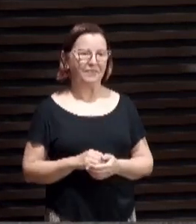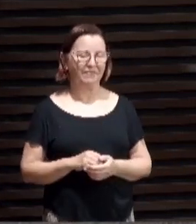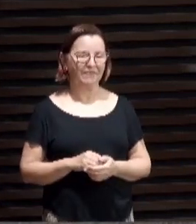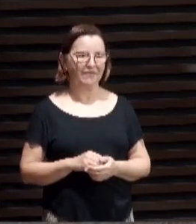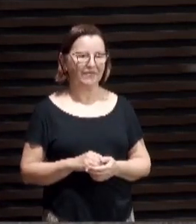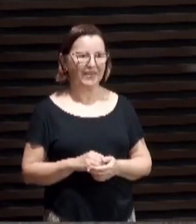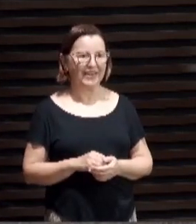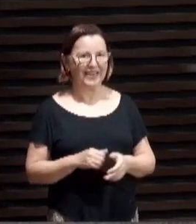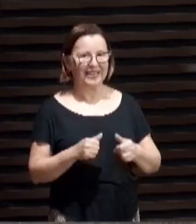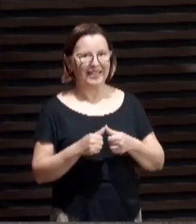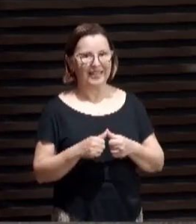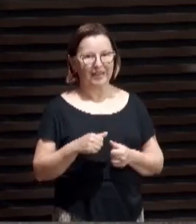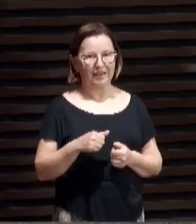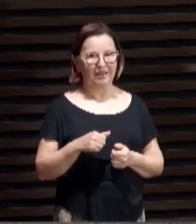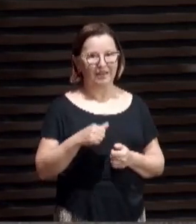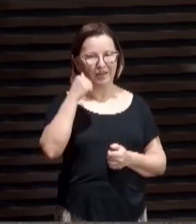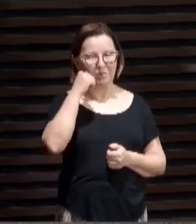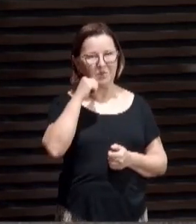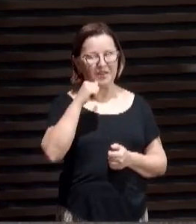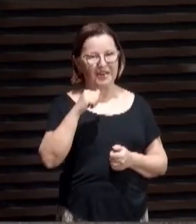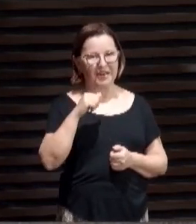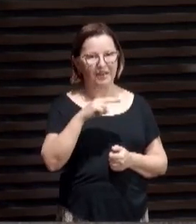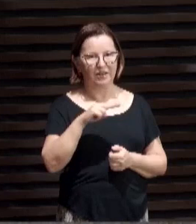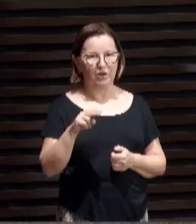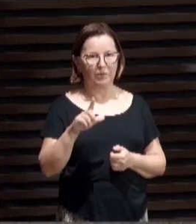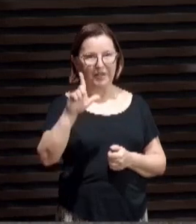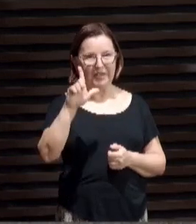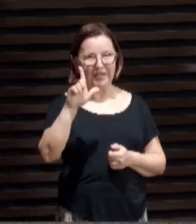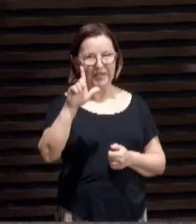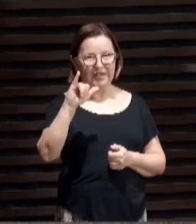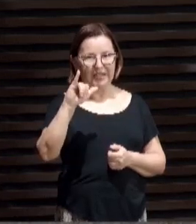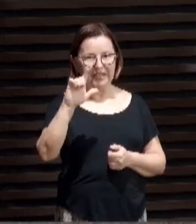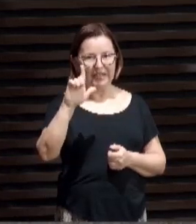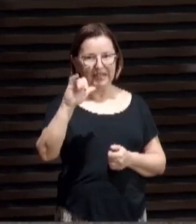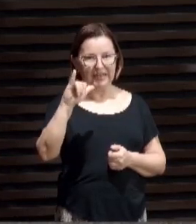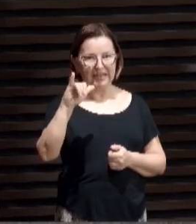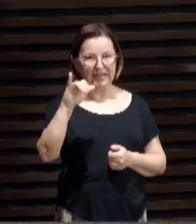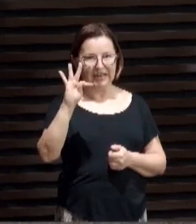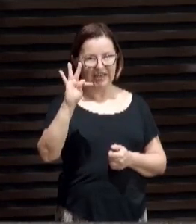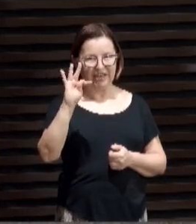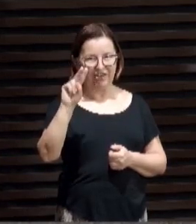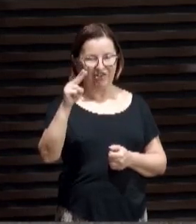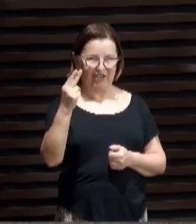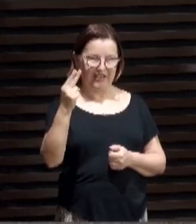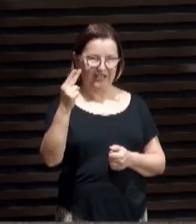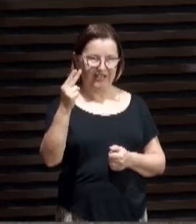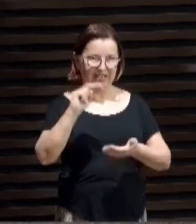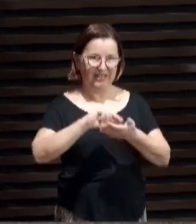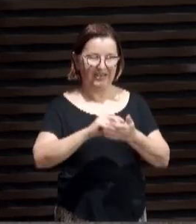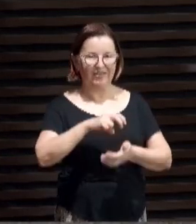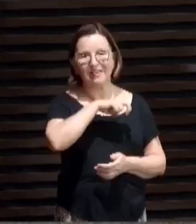Ela chamava-se Lilith. Dentro da cultura hebraica, Lilith é a serpente, a